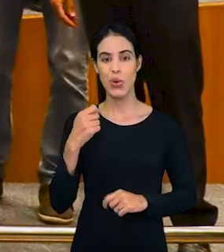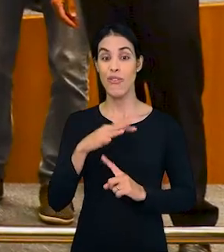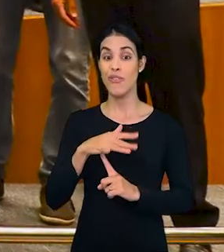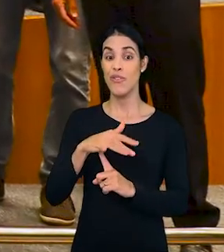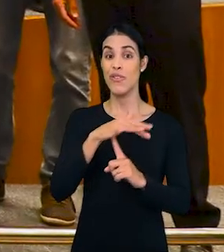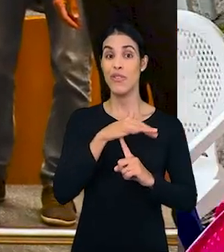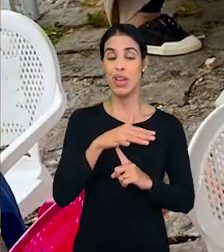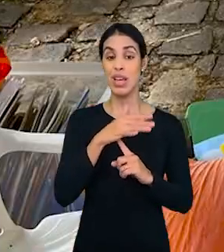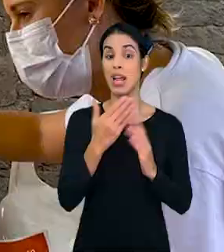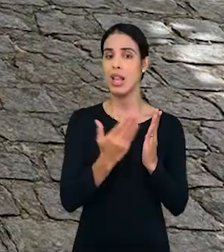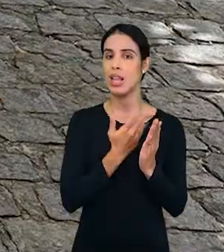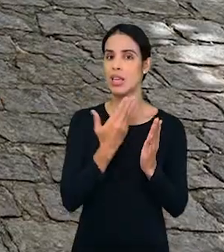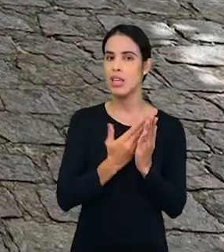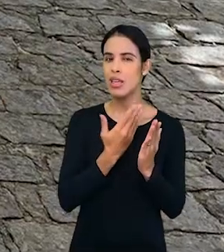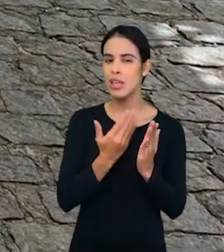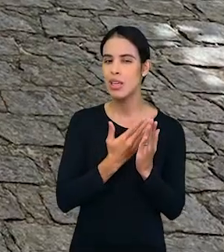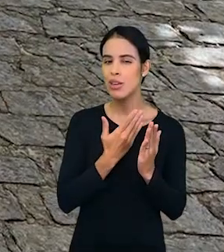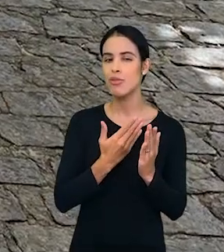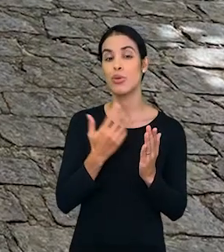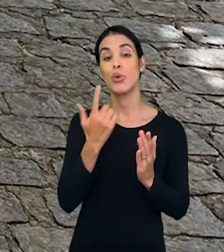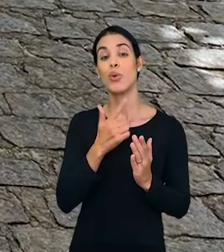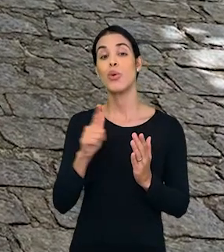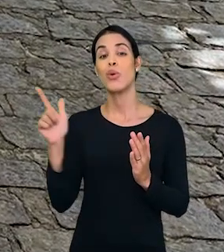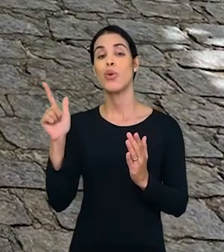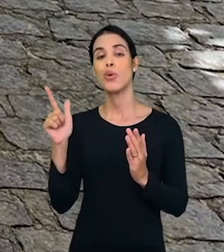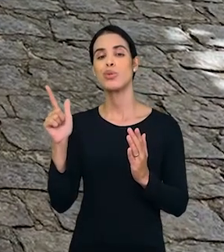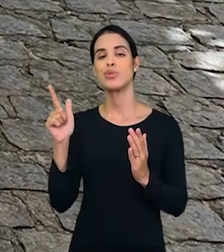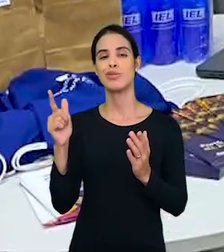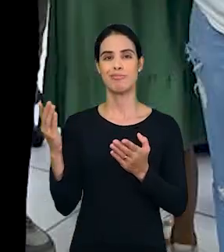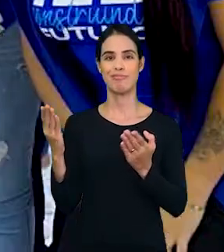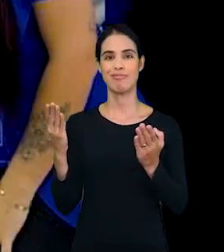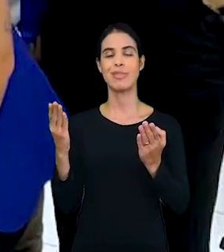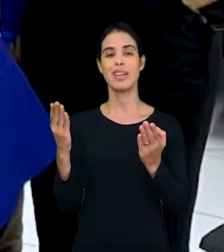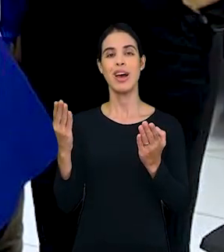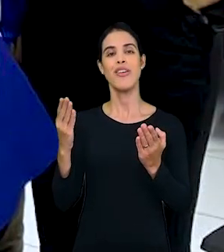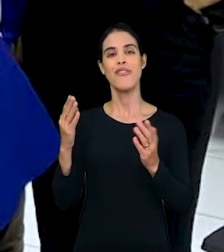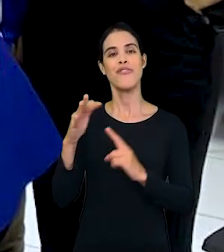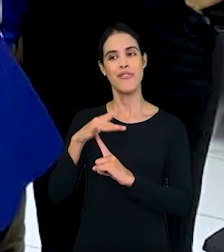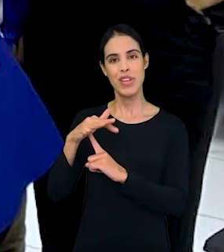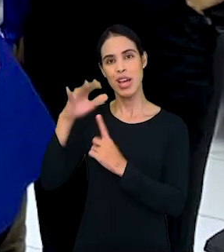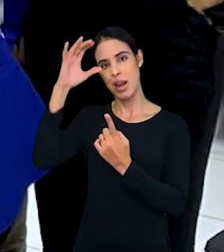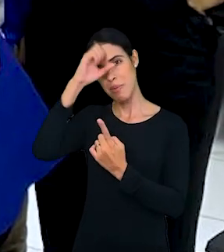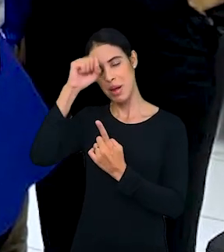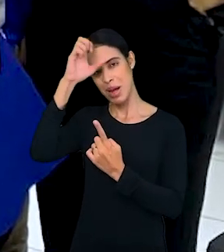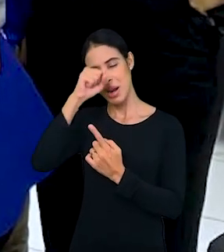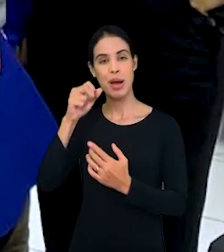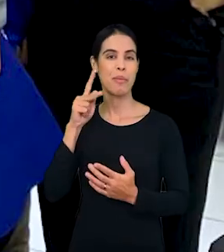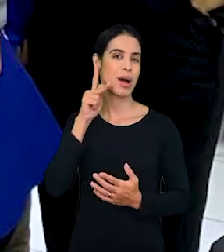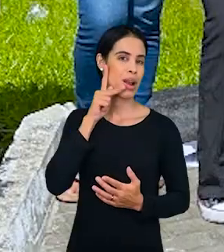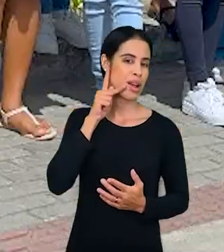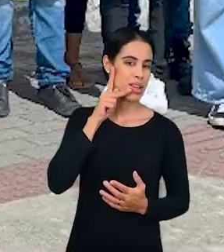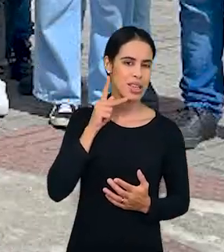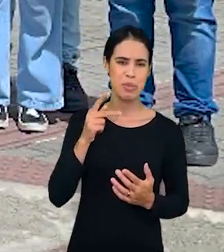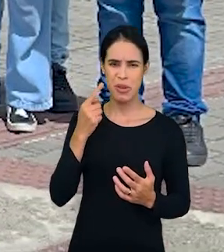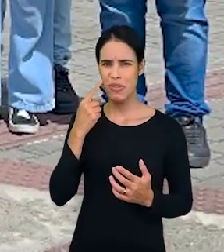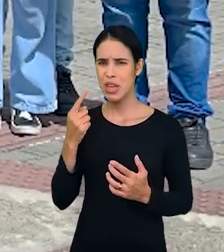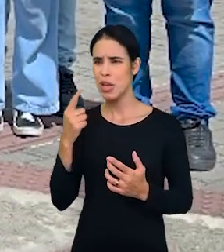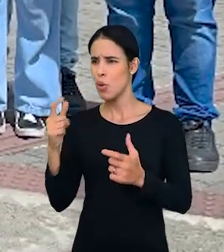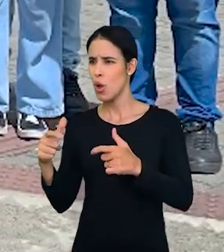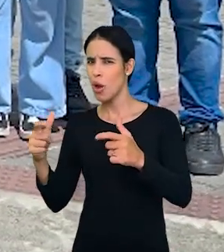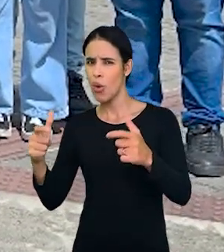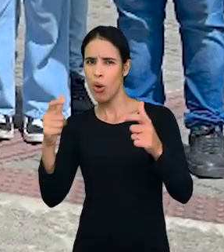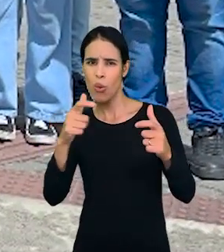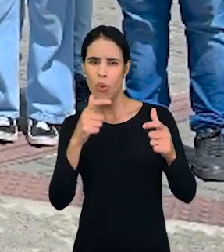Trabalho Infantil, no Espírito Santo, a Feira de Aprendizagem, na Paraíba,